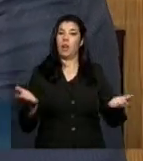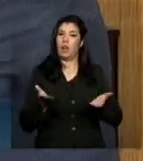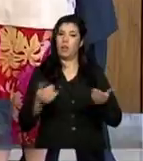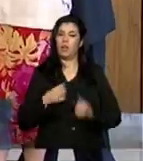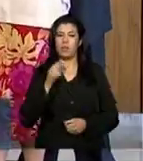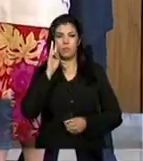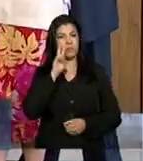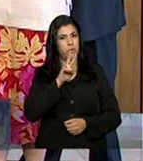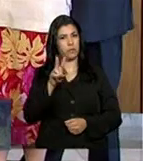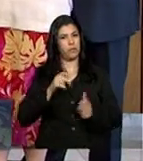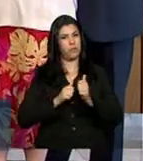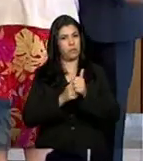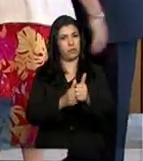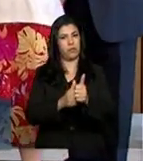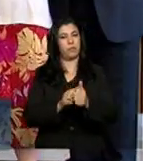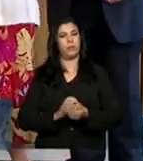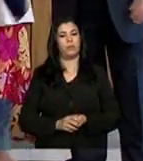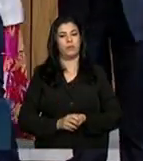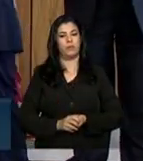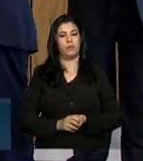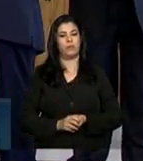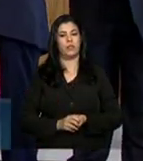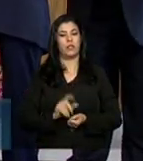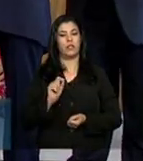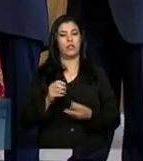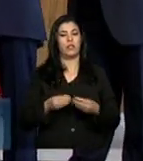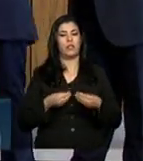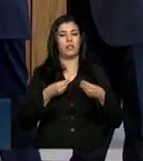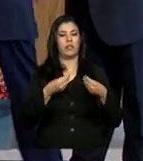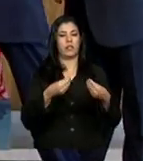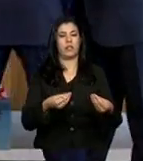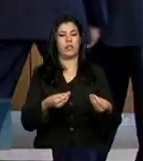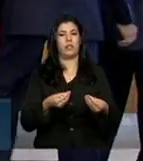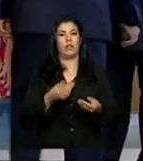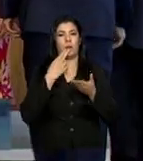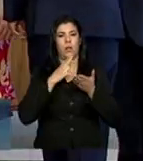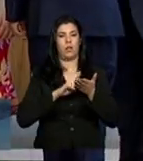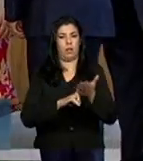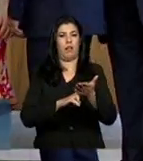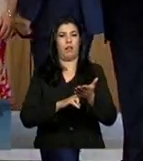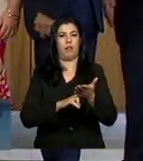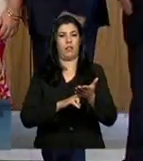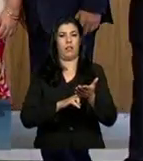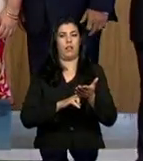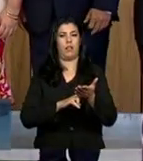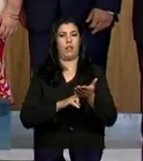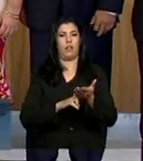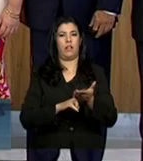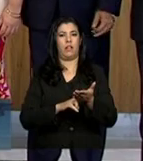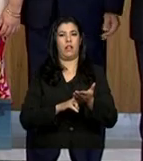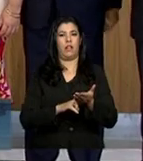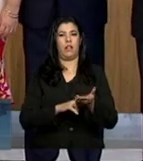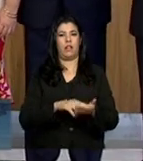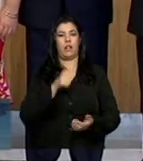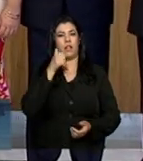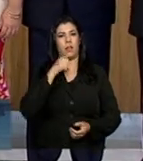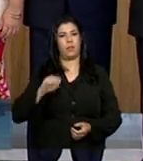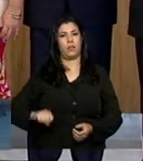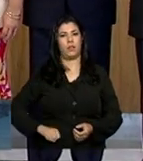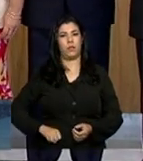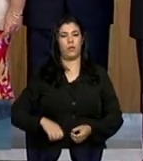então, quem entrega a carta credencial, quem apresenta Dilma Rousseff, a embaixadora de